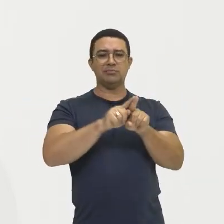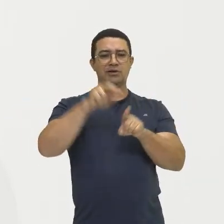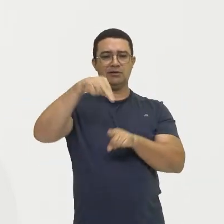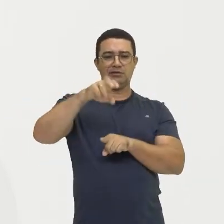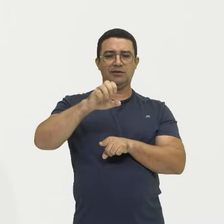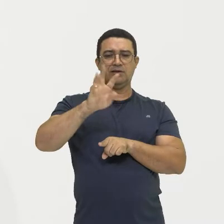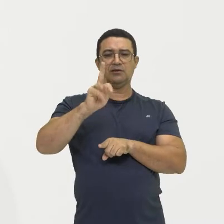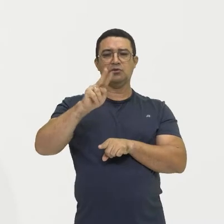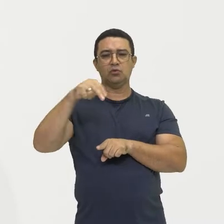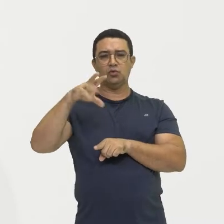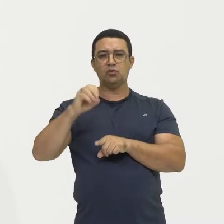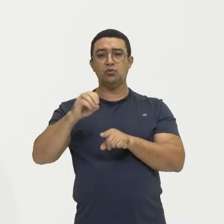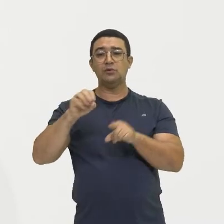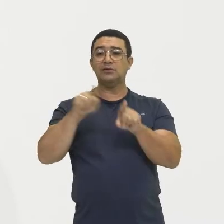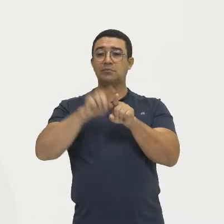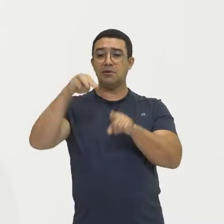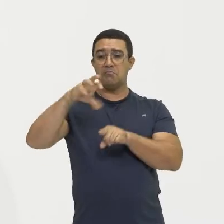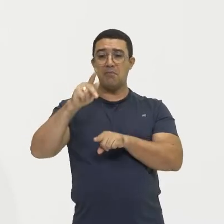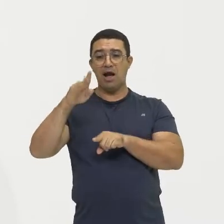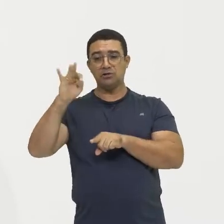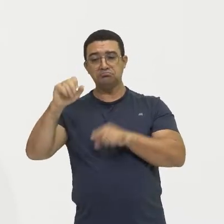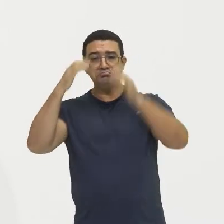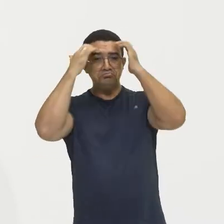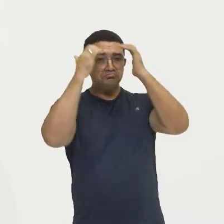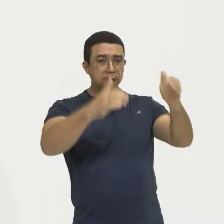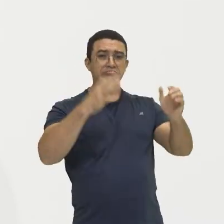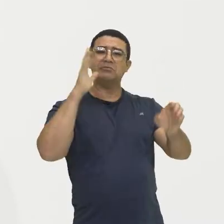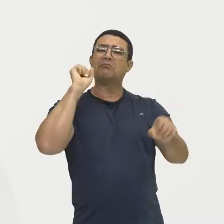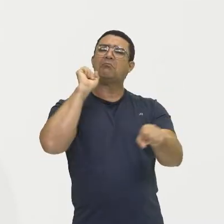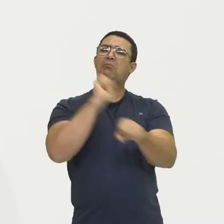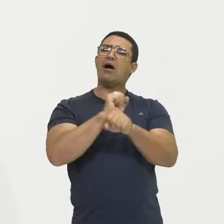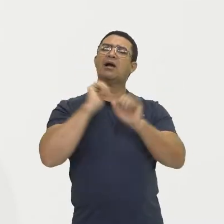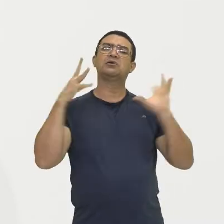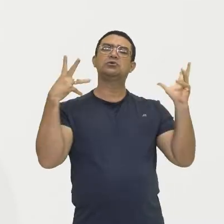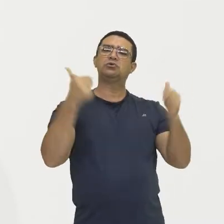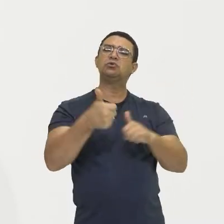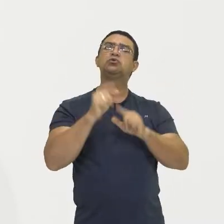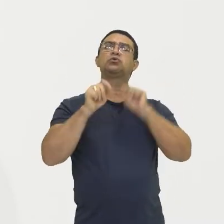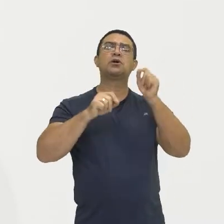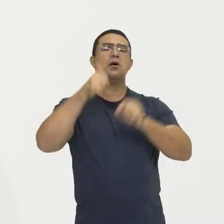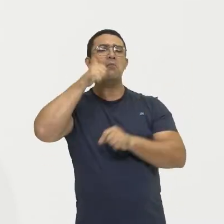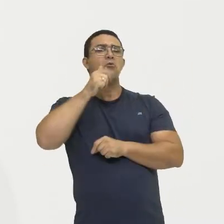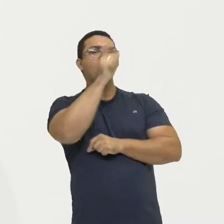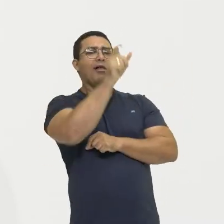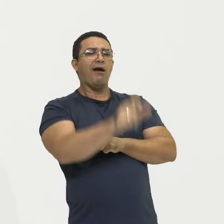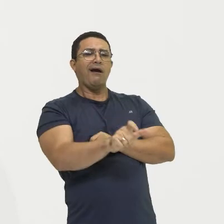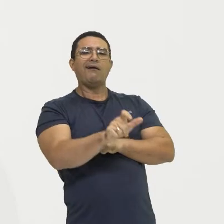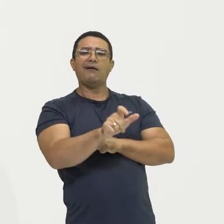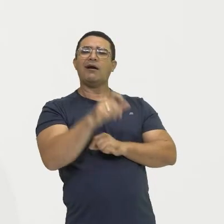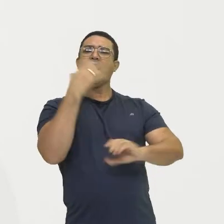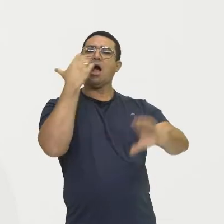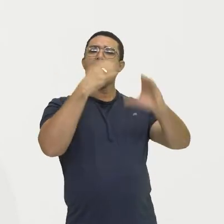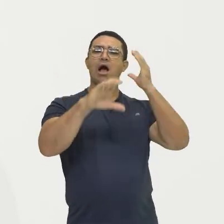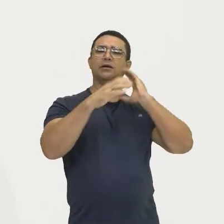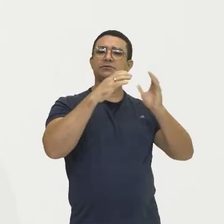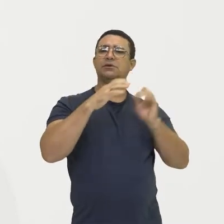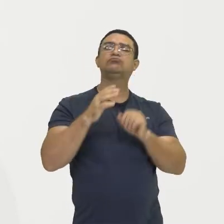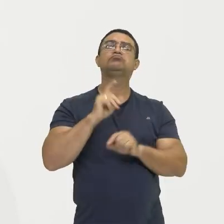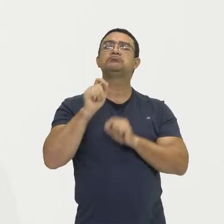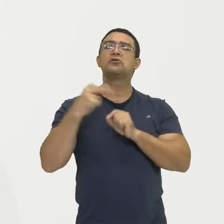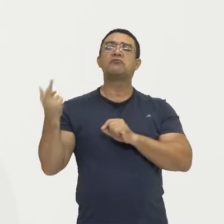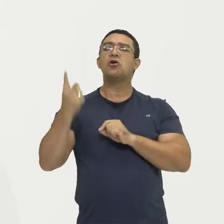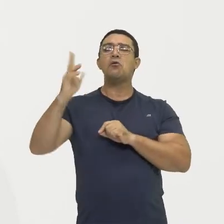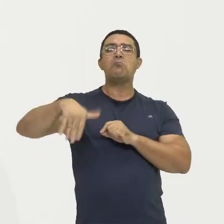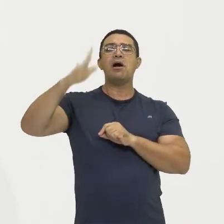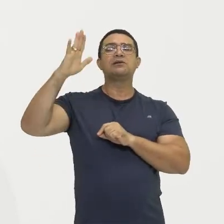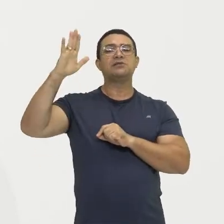Marte obedeceram. Cesse tudo que a musa antiga canta, que outro valor mais alto se